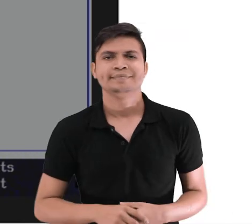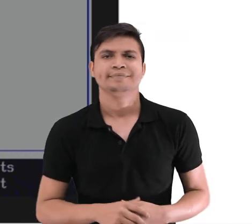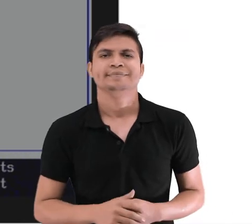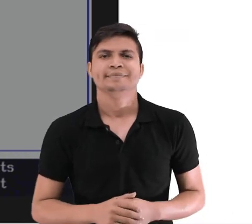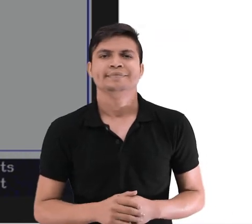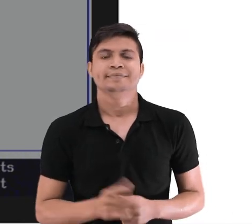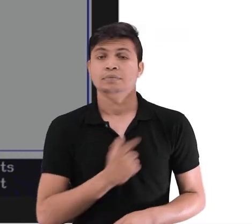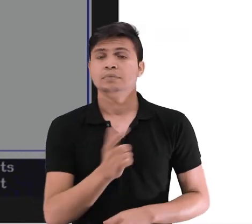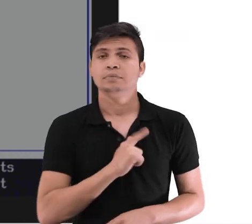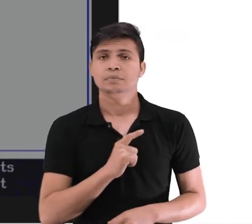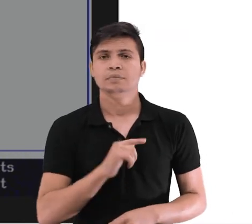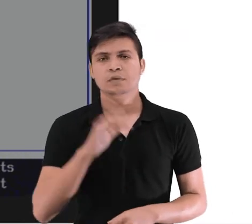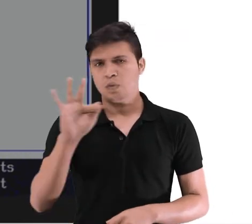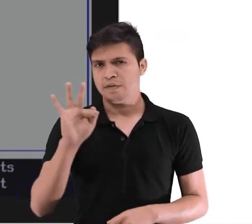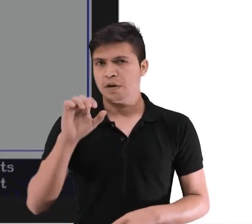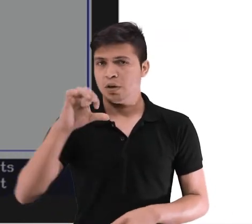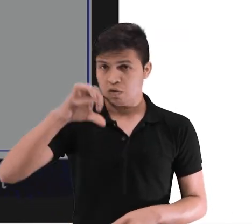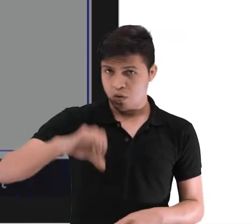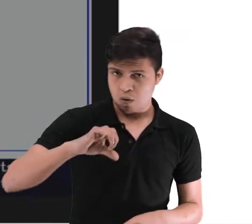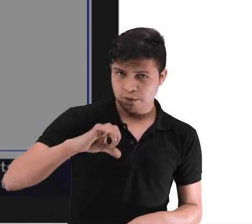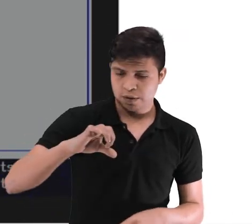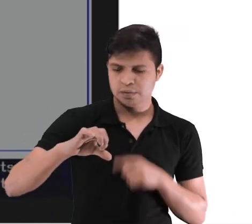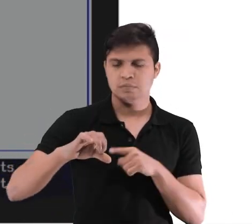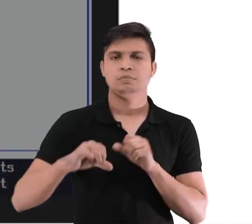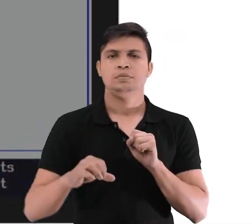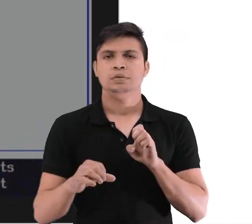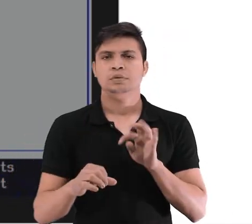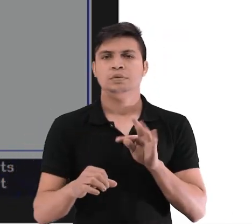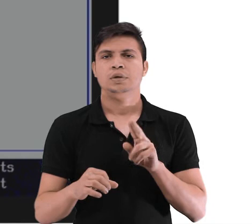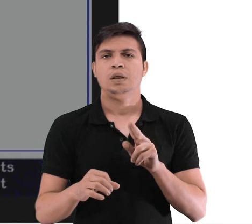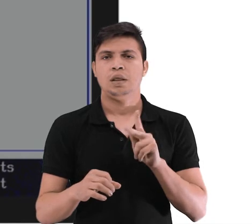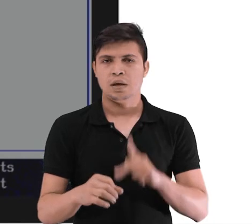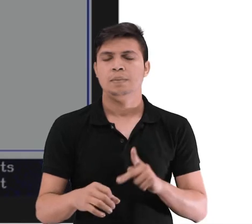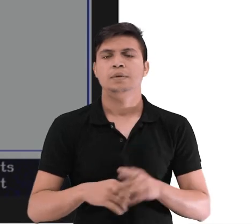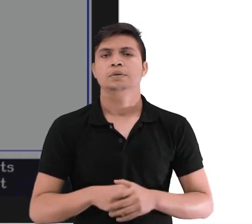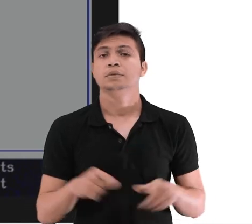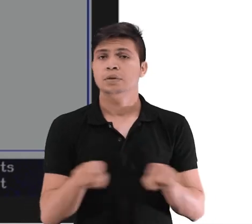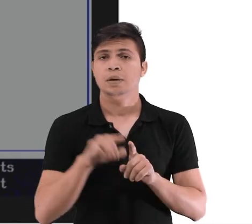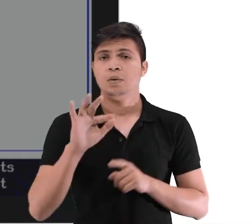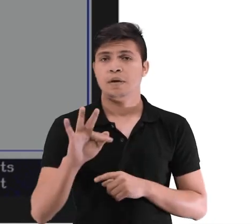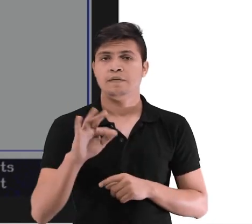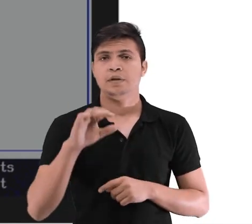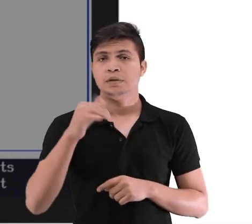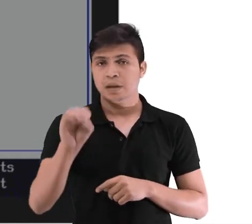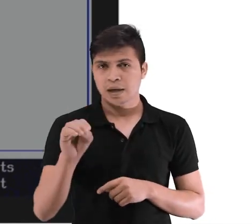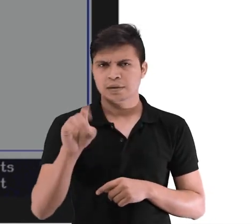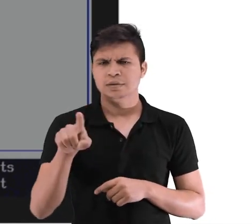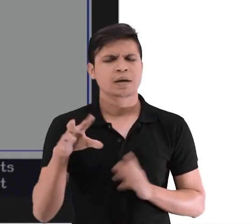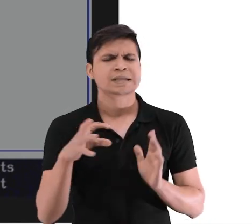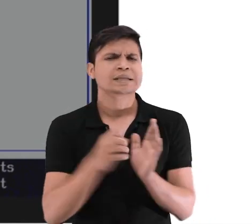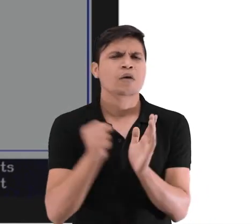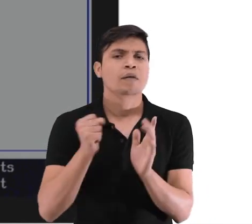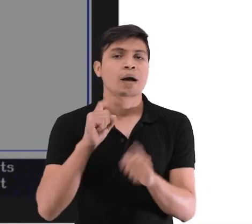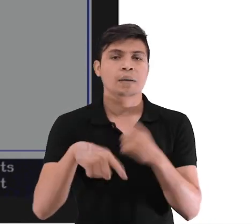Tem o F9 Setup. E também tem o F10, que ele vai salvar e vai